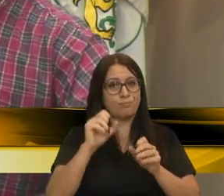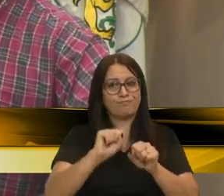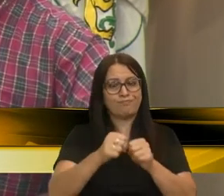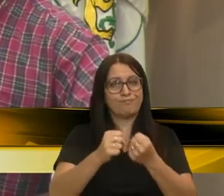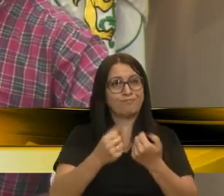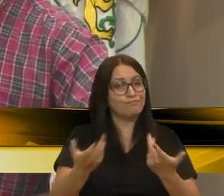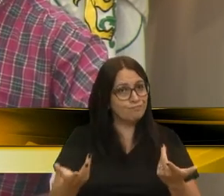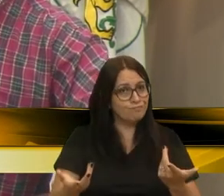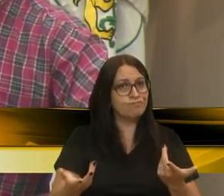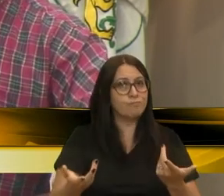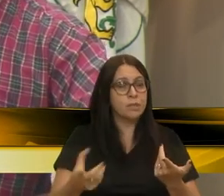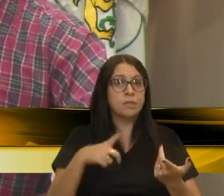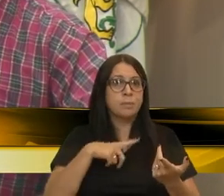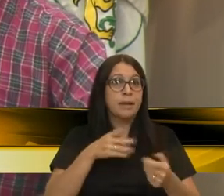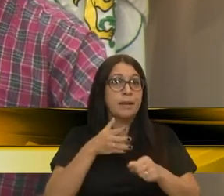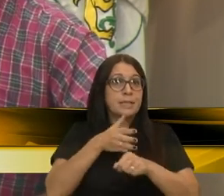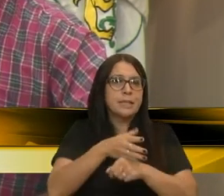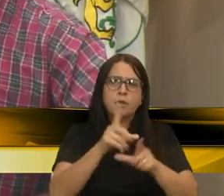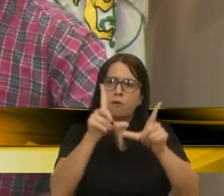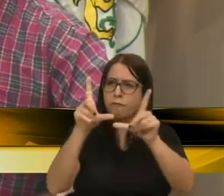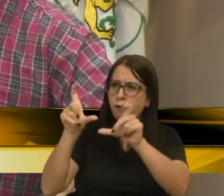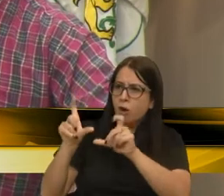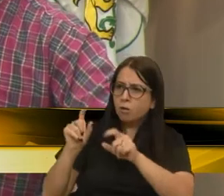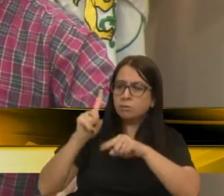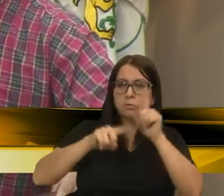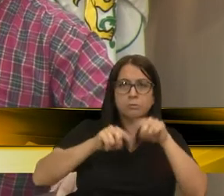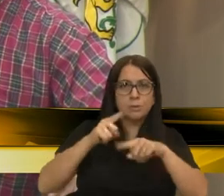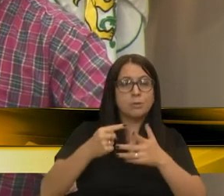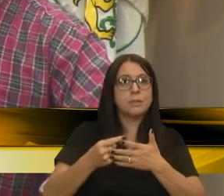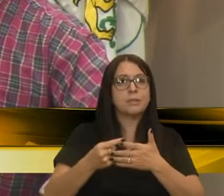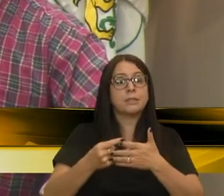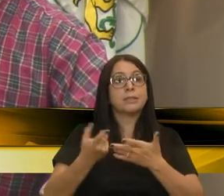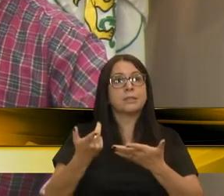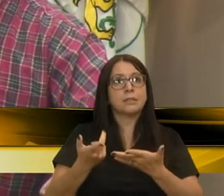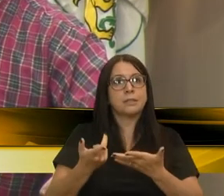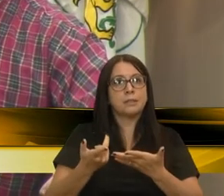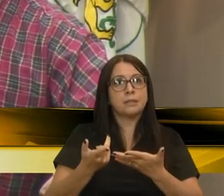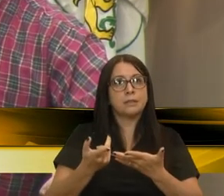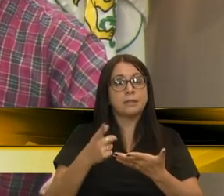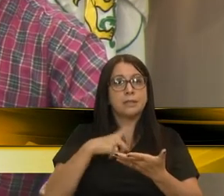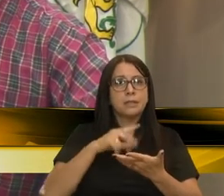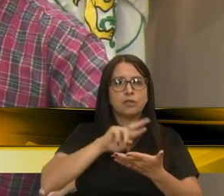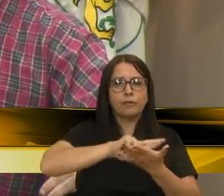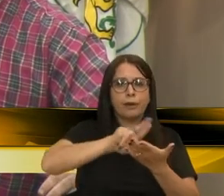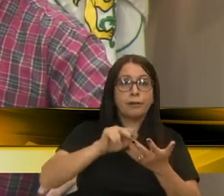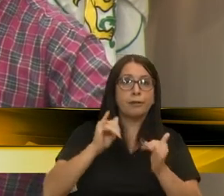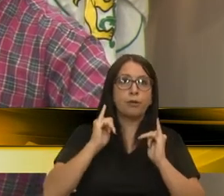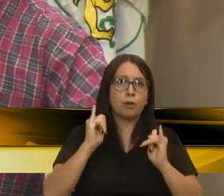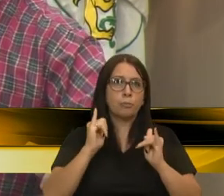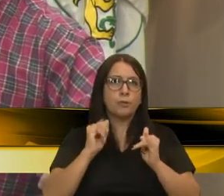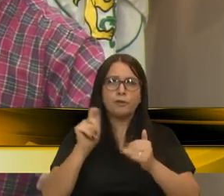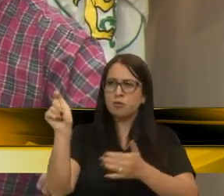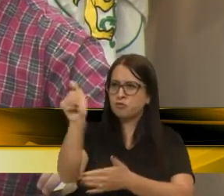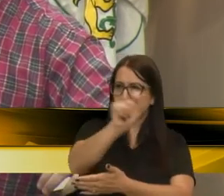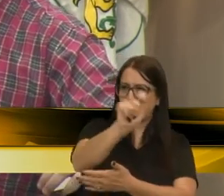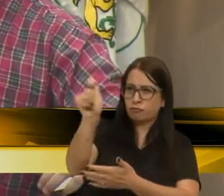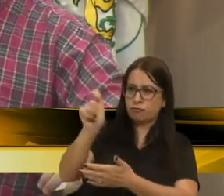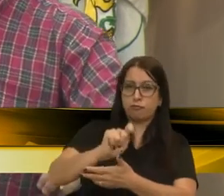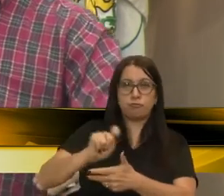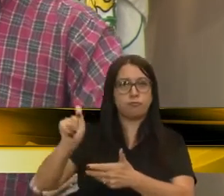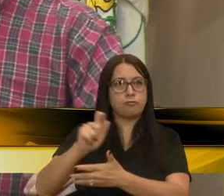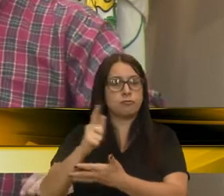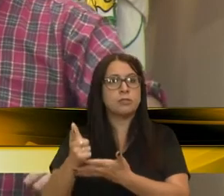danificados, também a gente teve acesso a fotos, a materiais, onde diversos ônibus foram pichados,